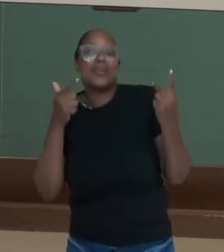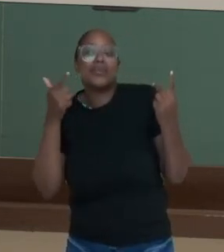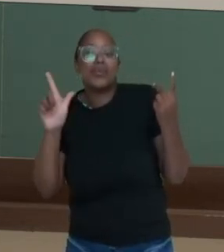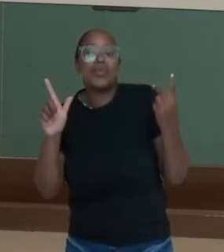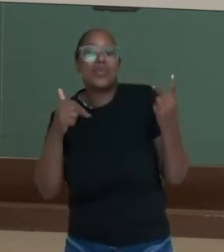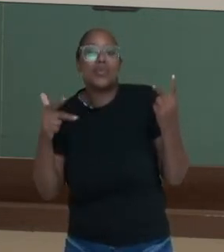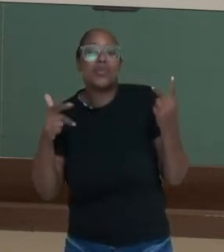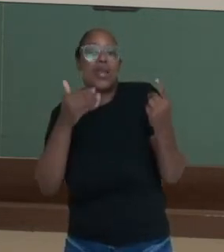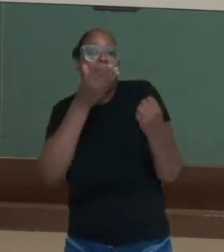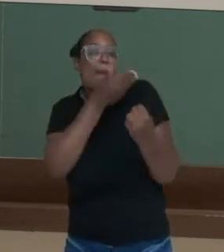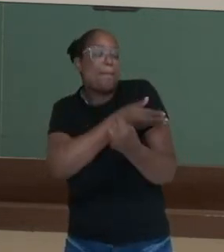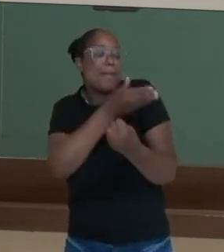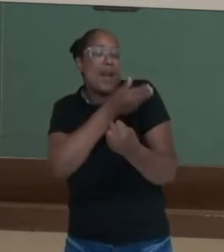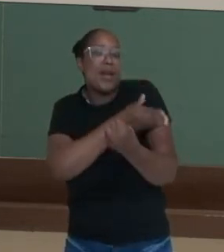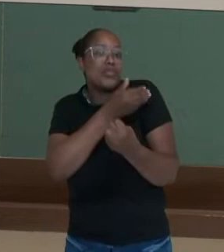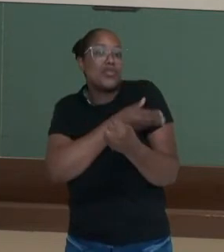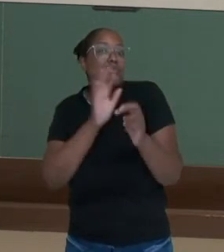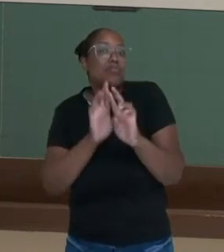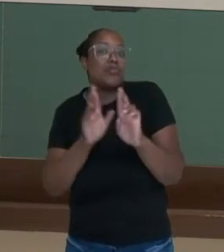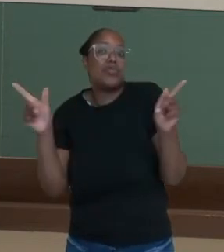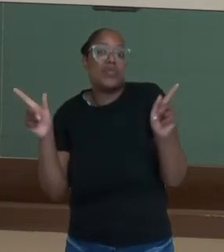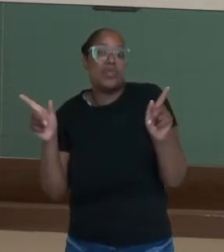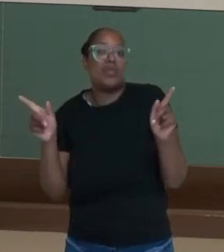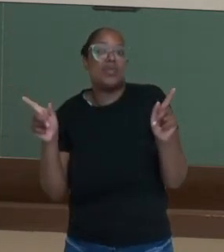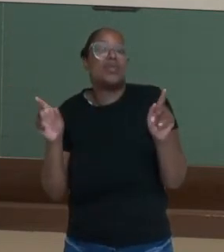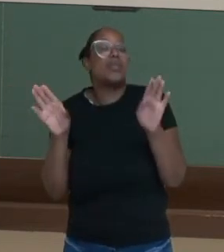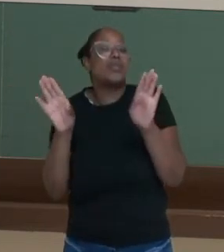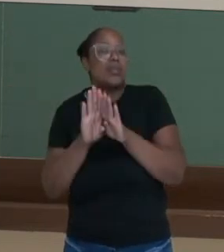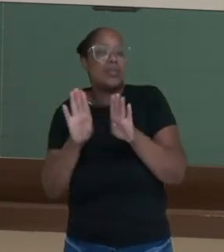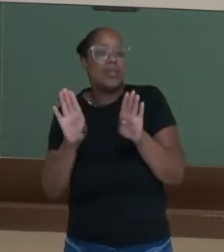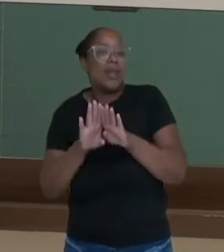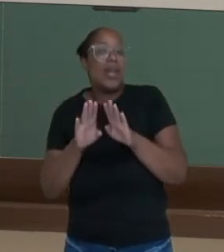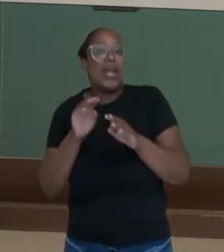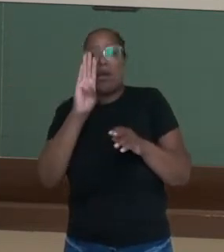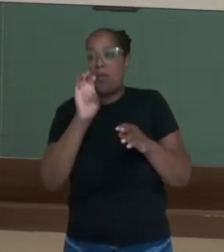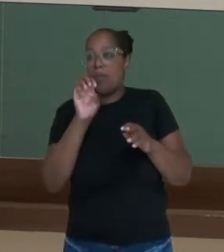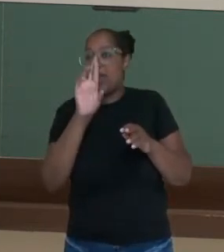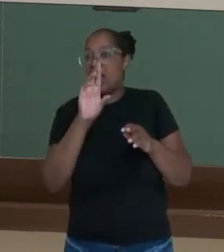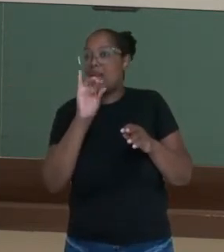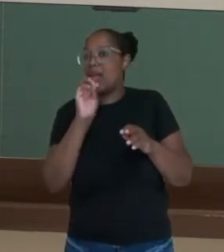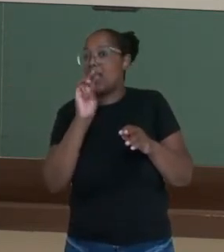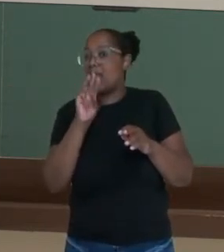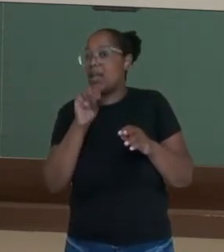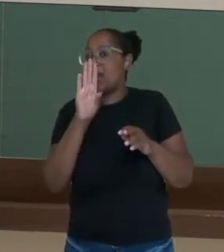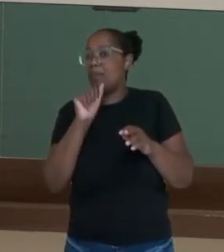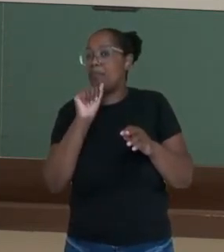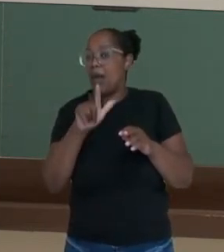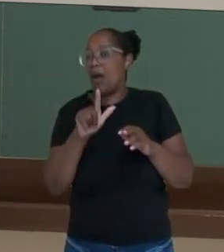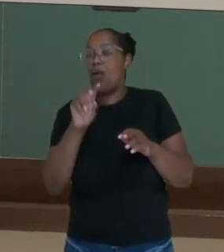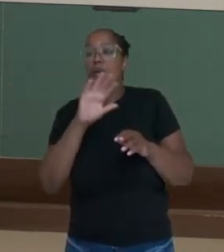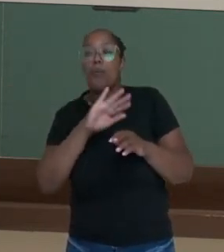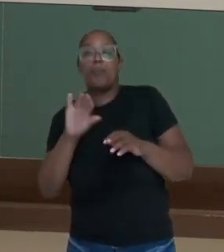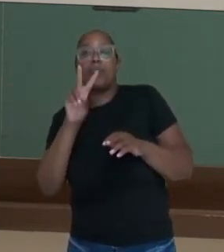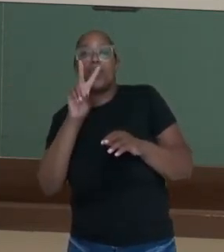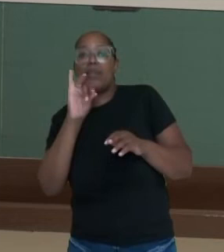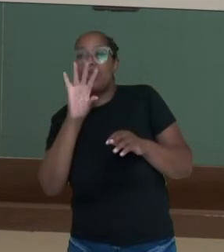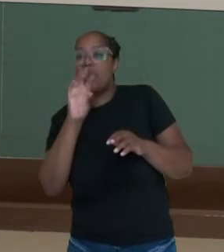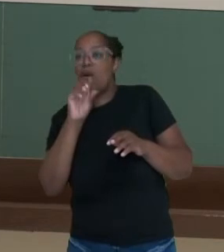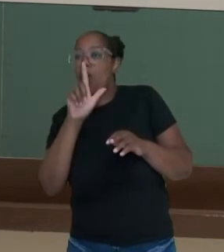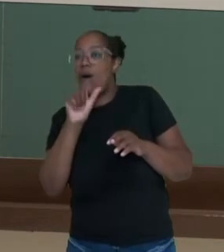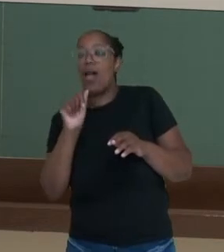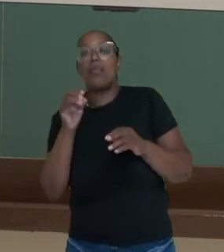os seus floreios, tá certo? Então é o berimbau viola que dá uma diferença,